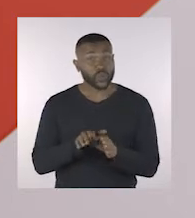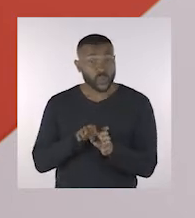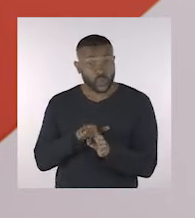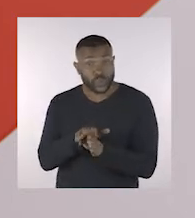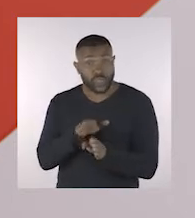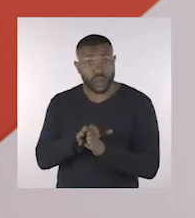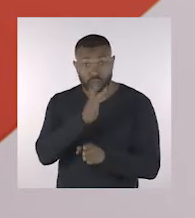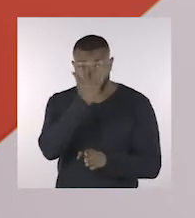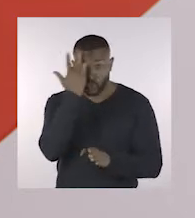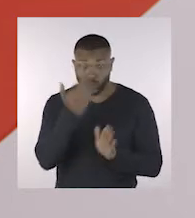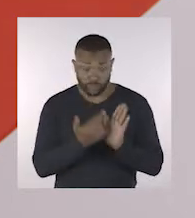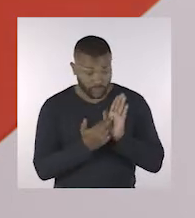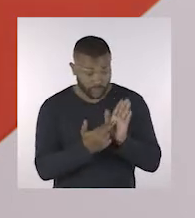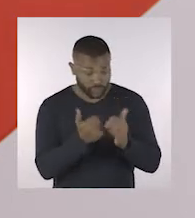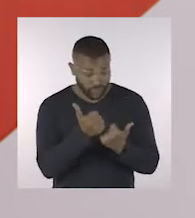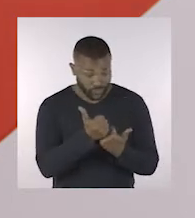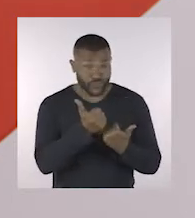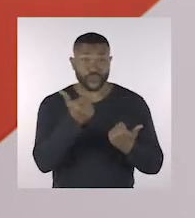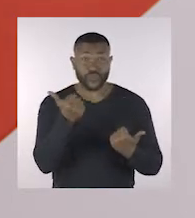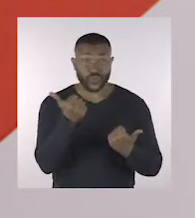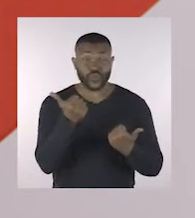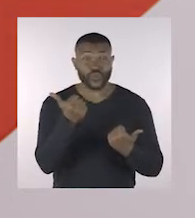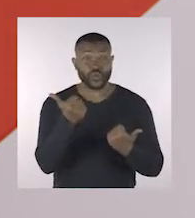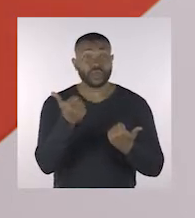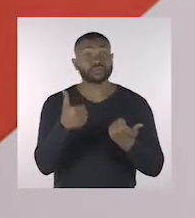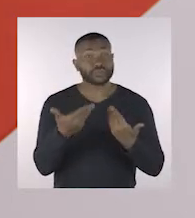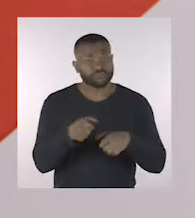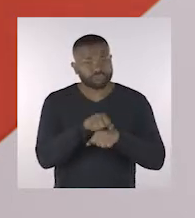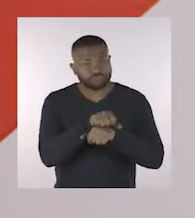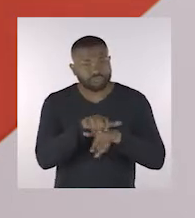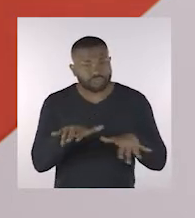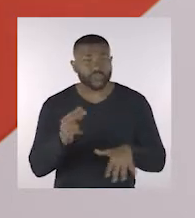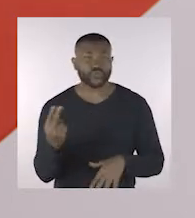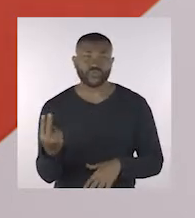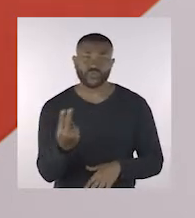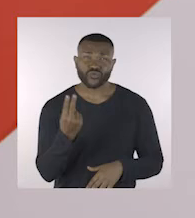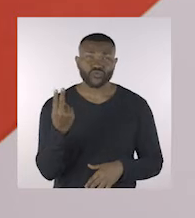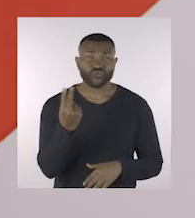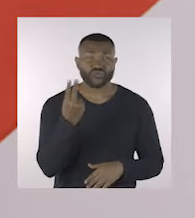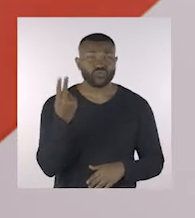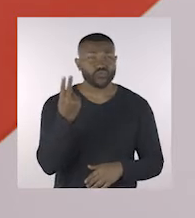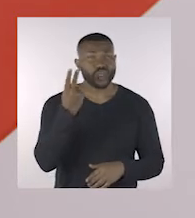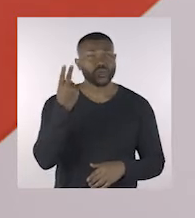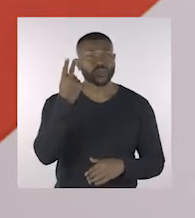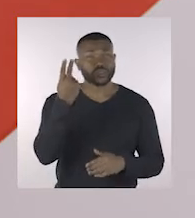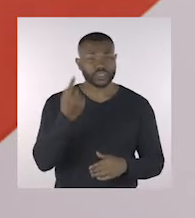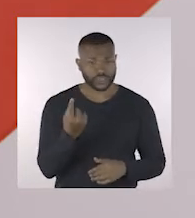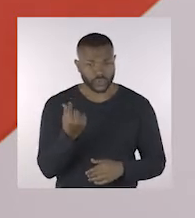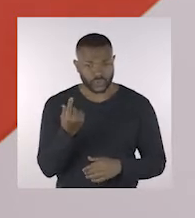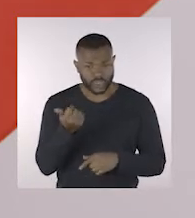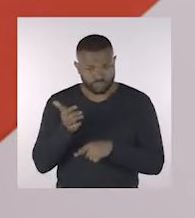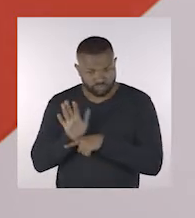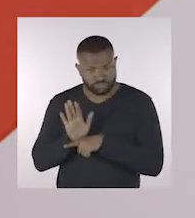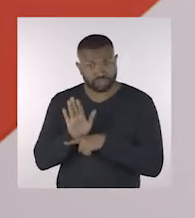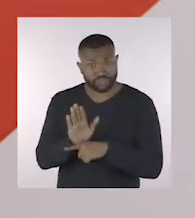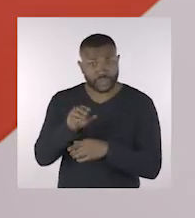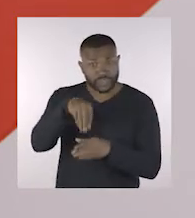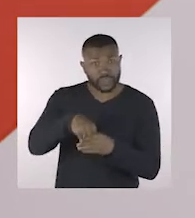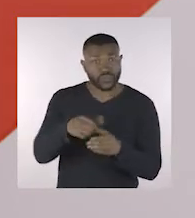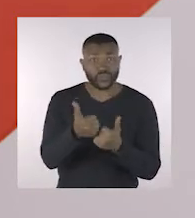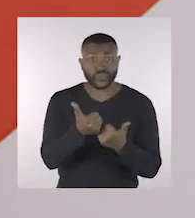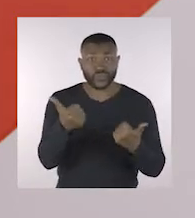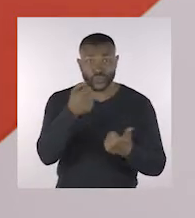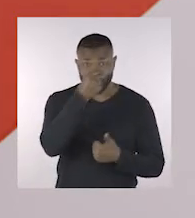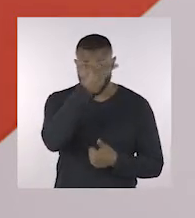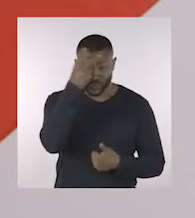efetivamente os conselhos representantes das subprefeituras descentralizando valorizando colocando dinheiro